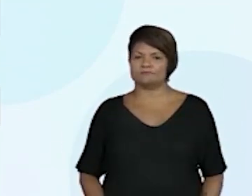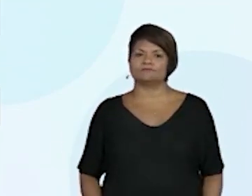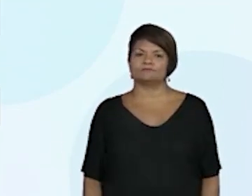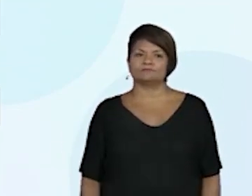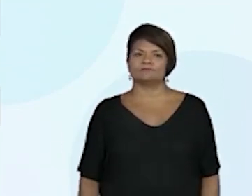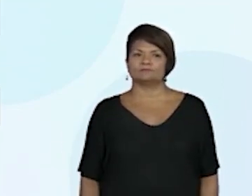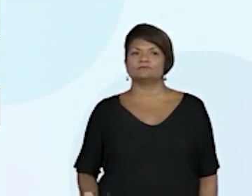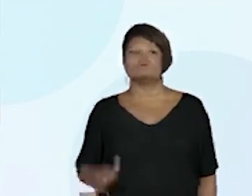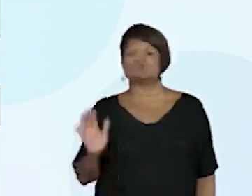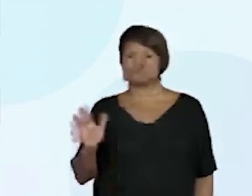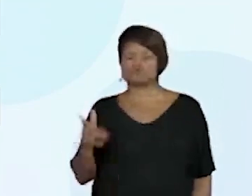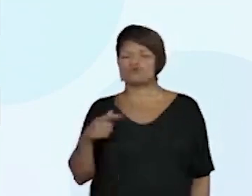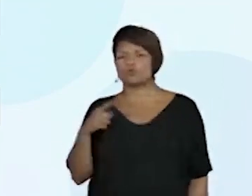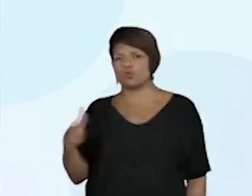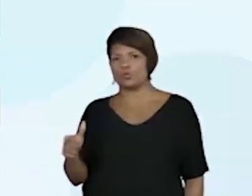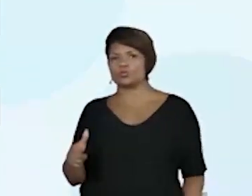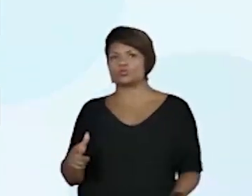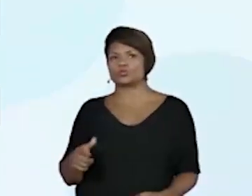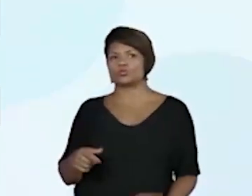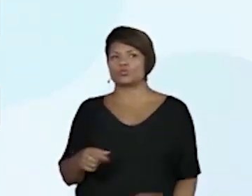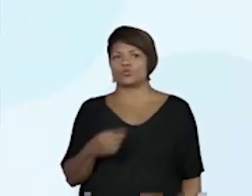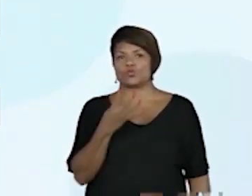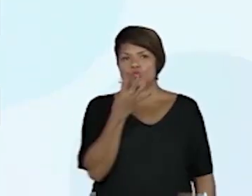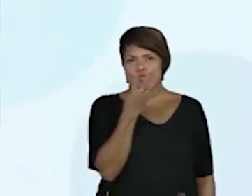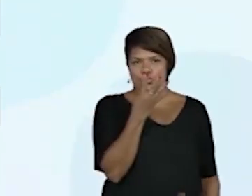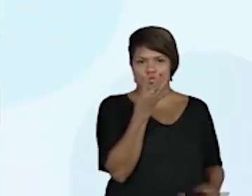já mostrou aqui? Então, nós temos